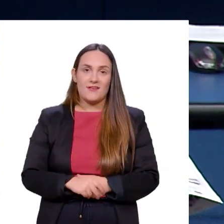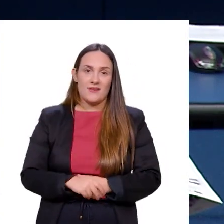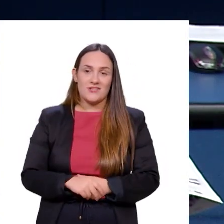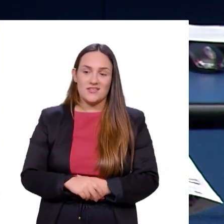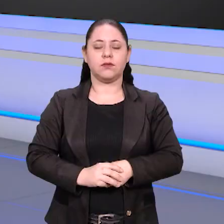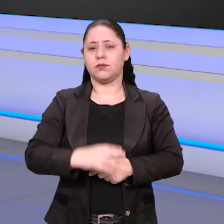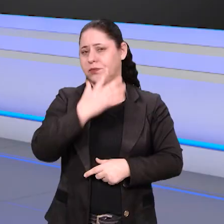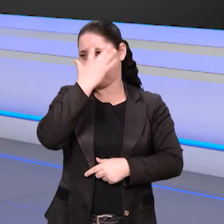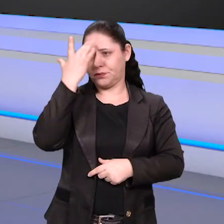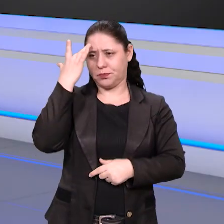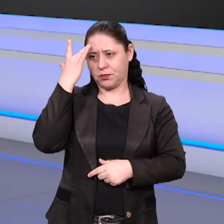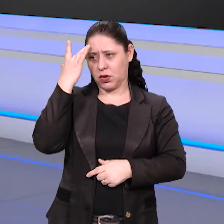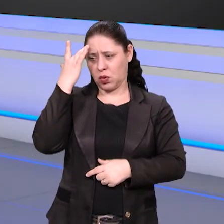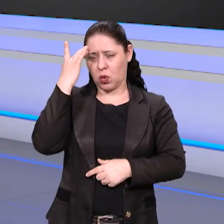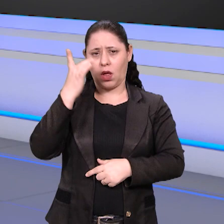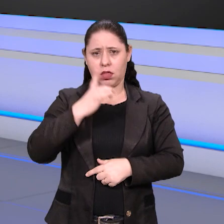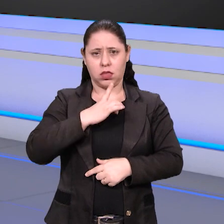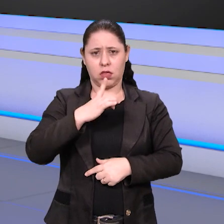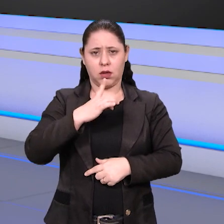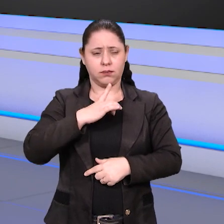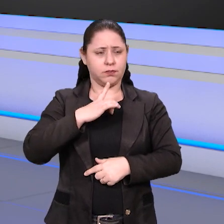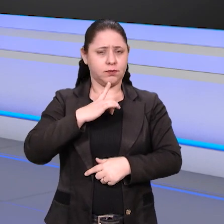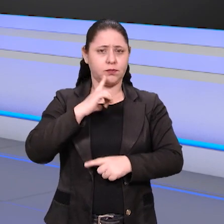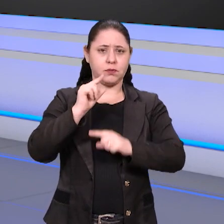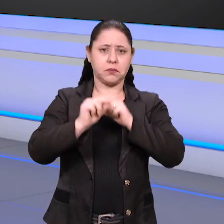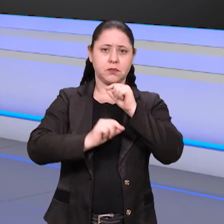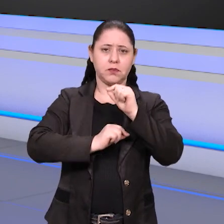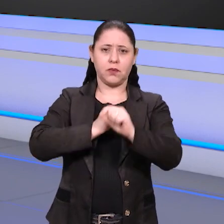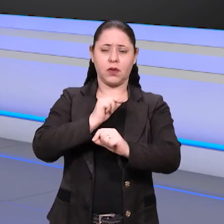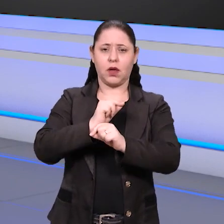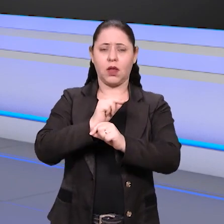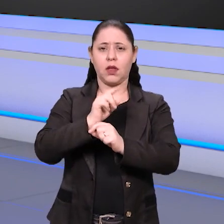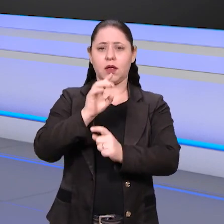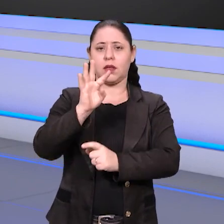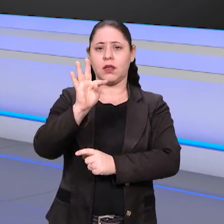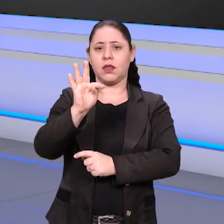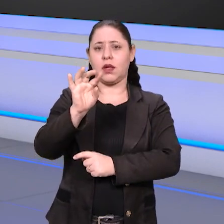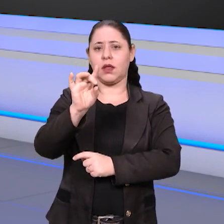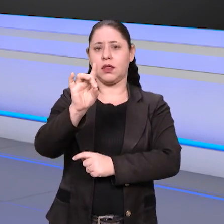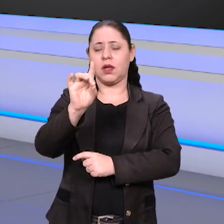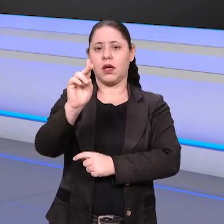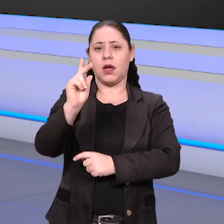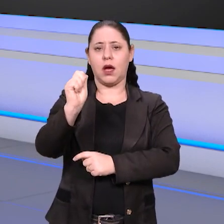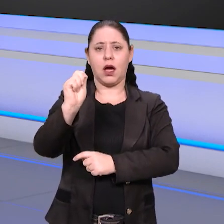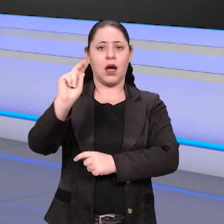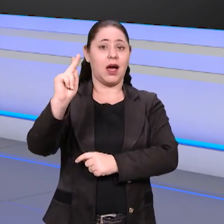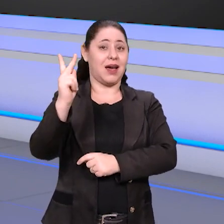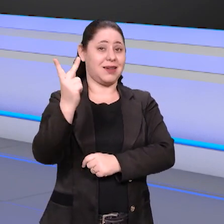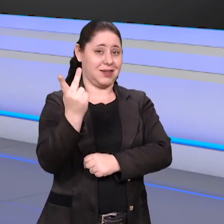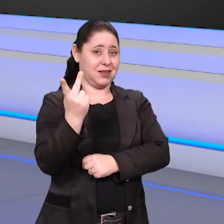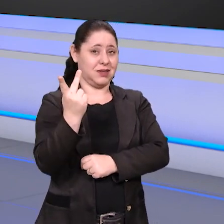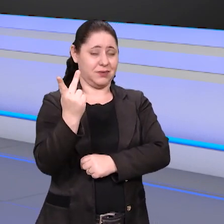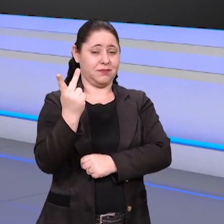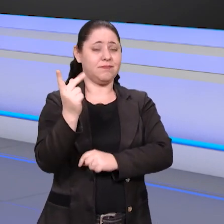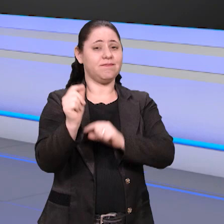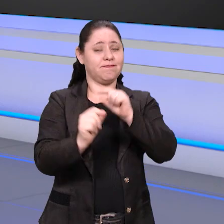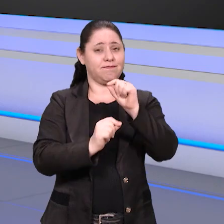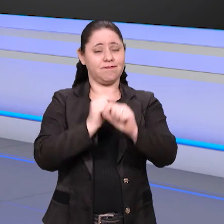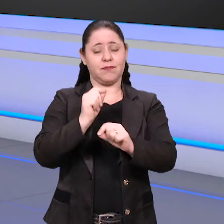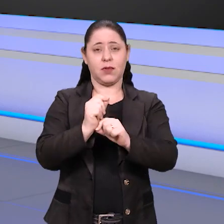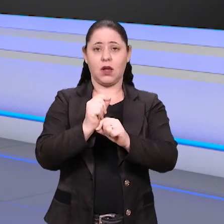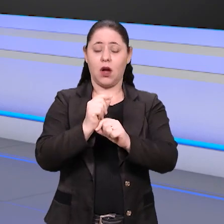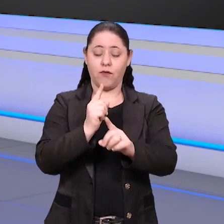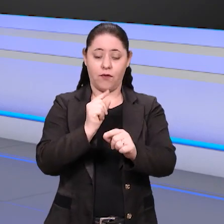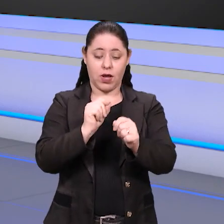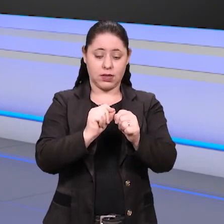modalidades esportivas. Pessoas diagnosticadas com transtorno do déficit de atenção e hiperatividade, TDAH,